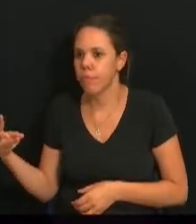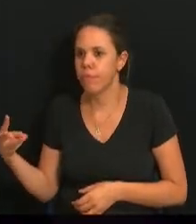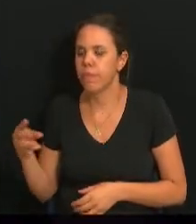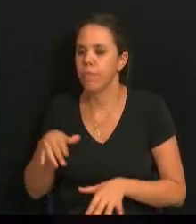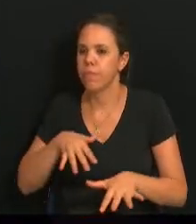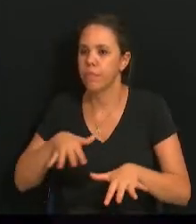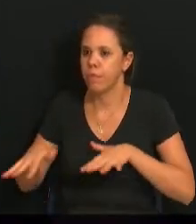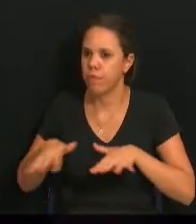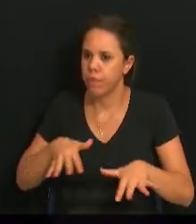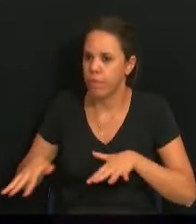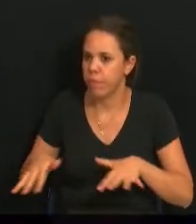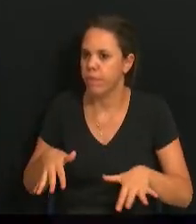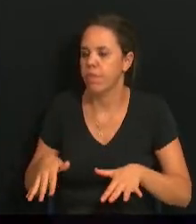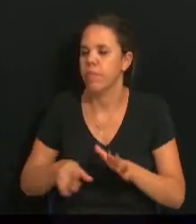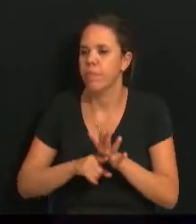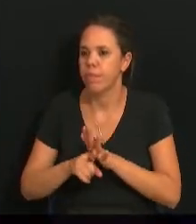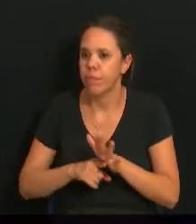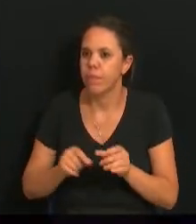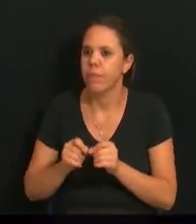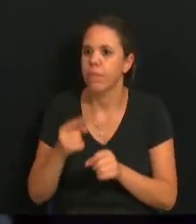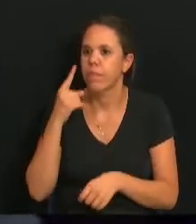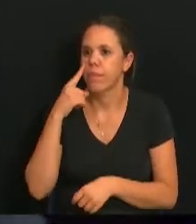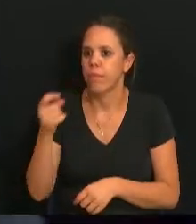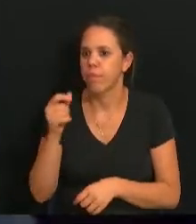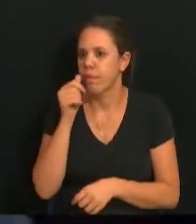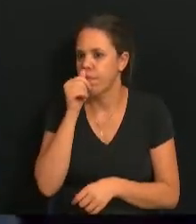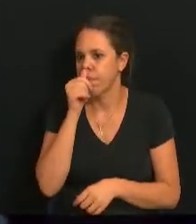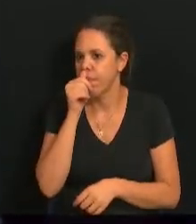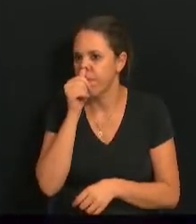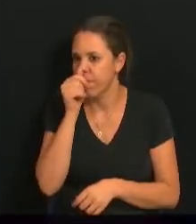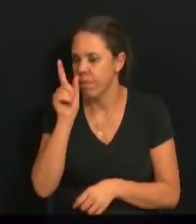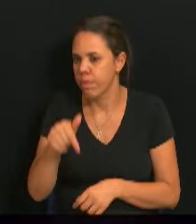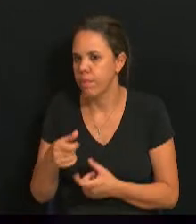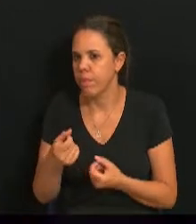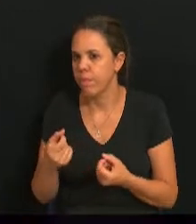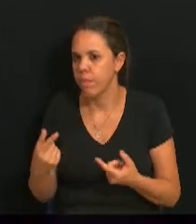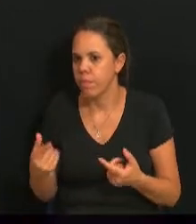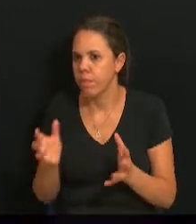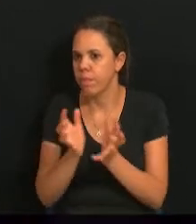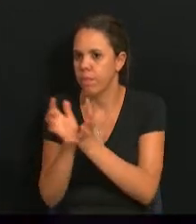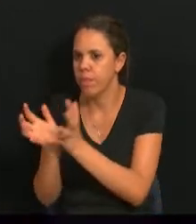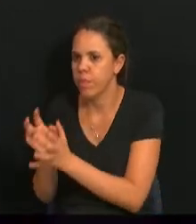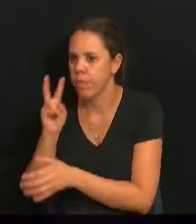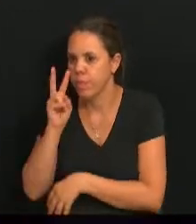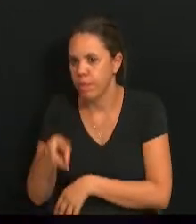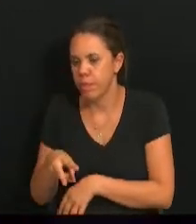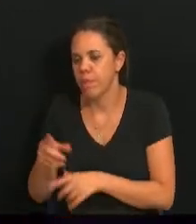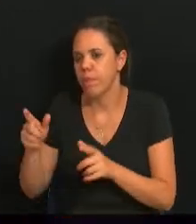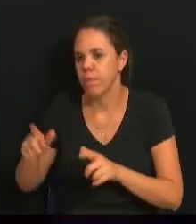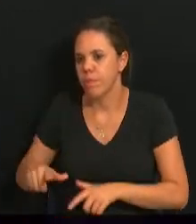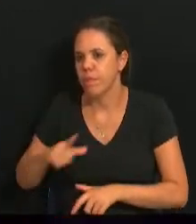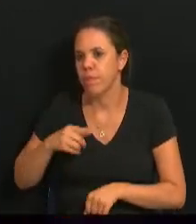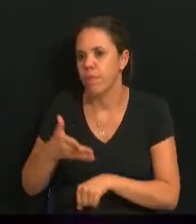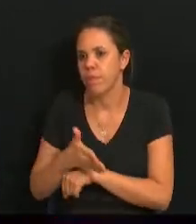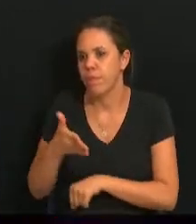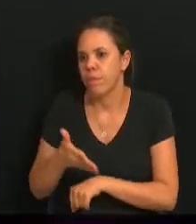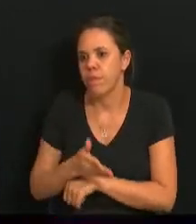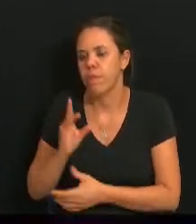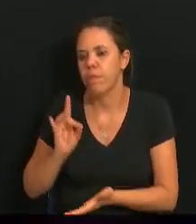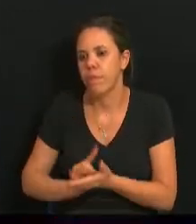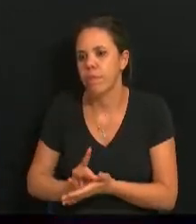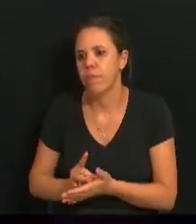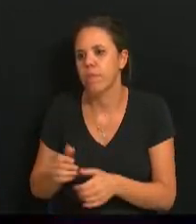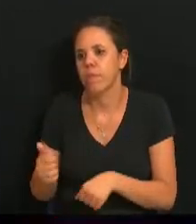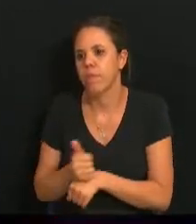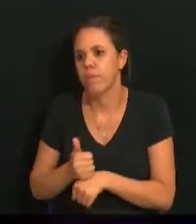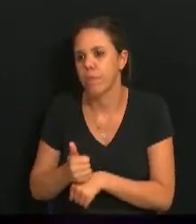movimento de consulta, e foi um movimento interessante. Foi uma das poucas comissões que eu vi onde havia participação efetiva de vários segmentos